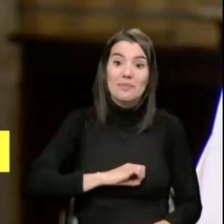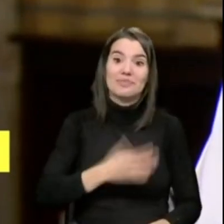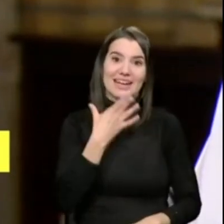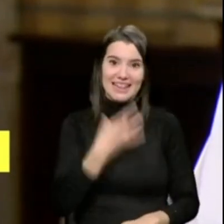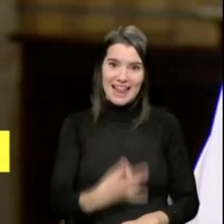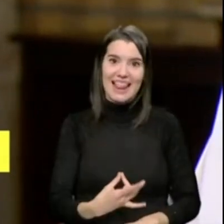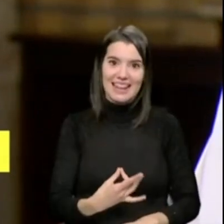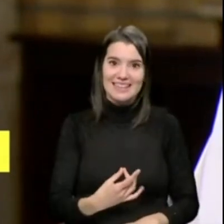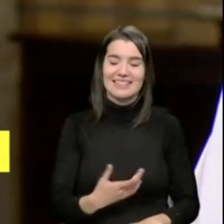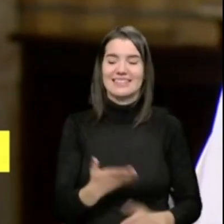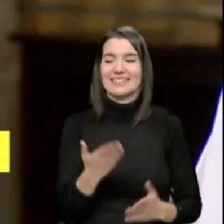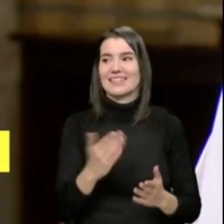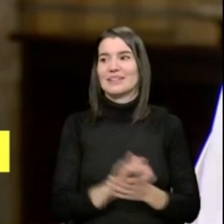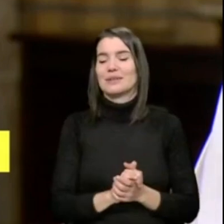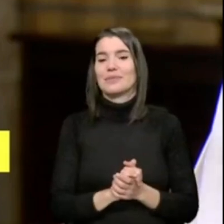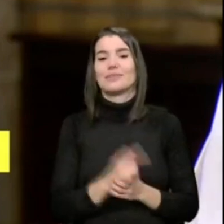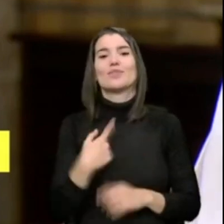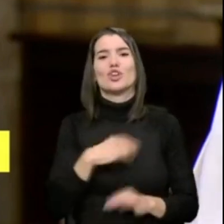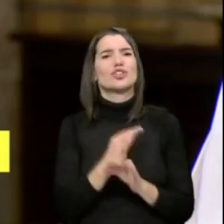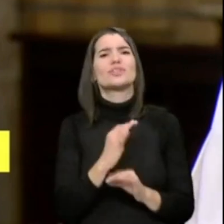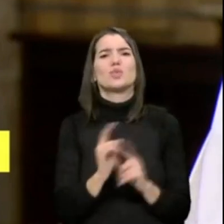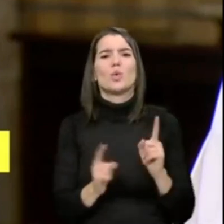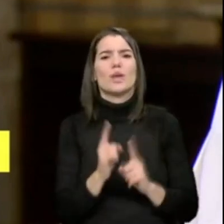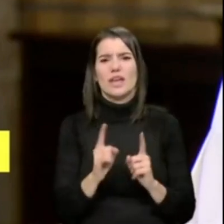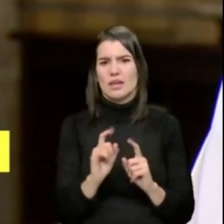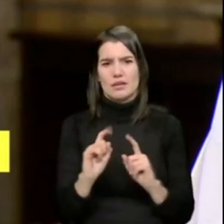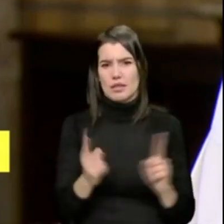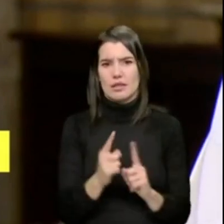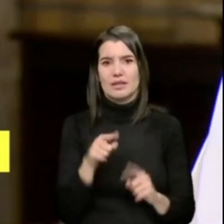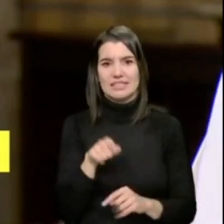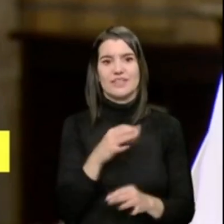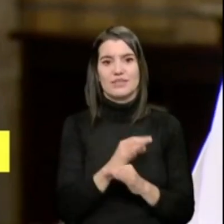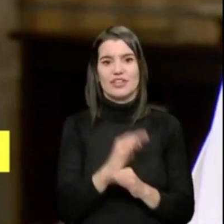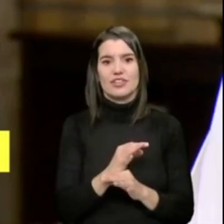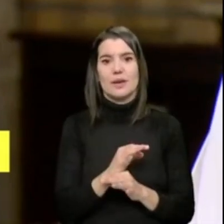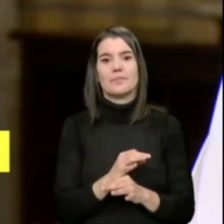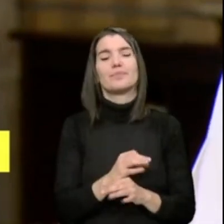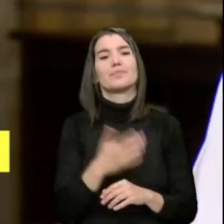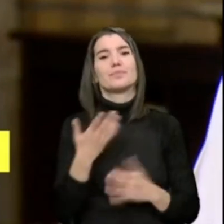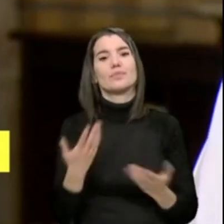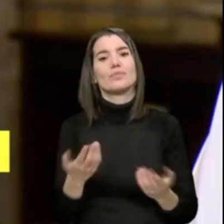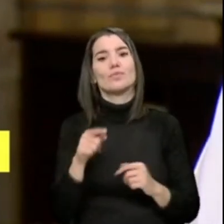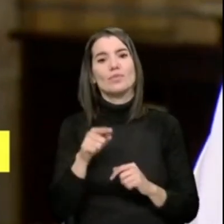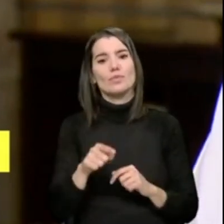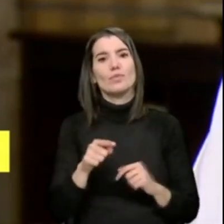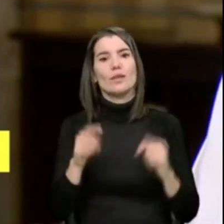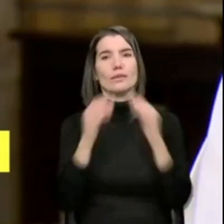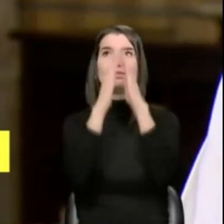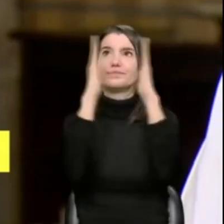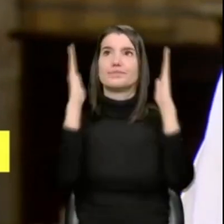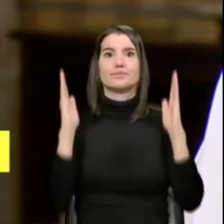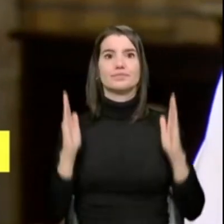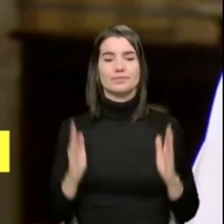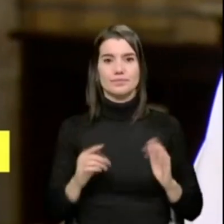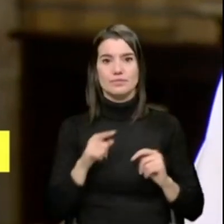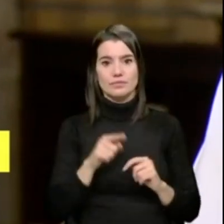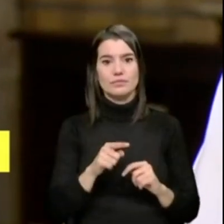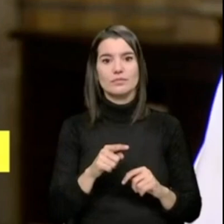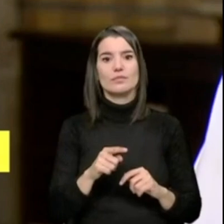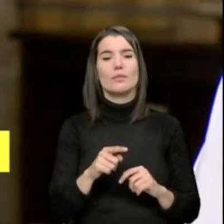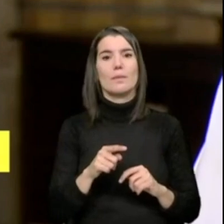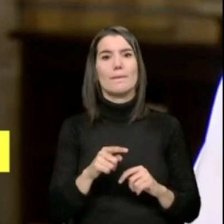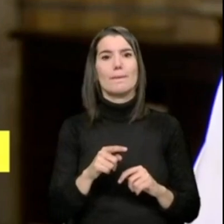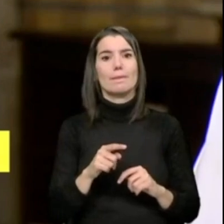Natal. O que é que celebramos rapidamente nesta festa? A rededicação do templo, depois de ter